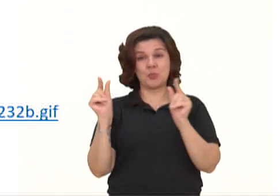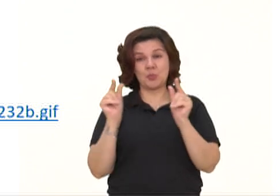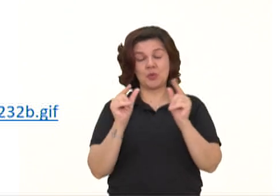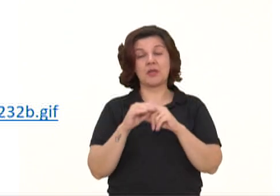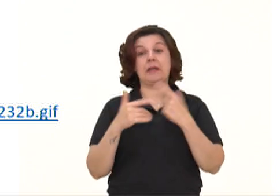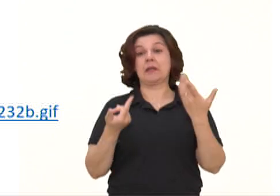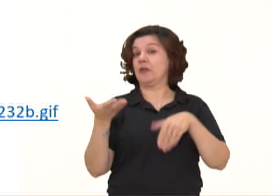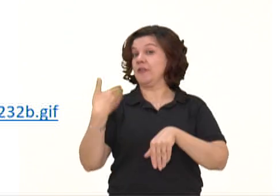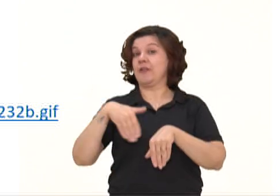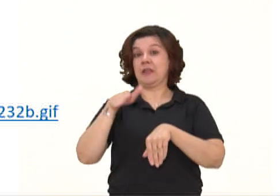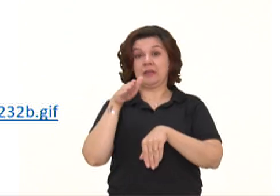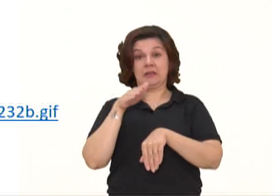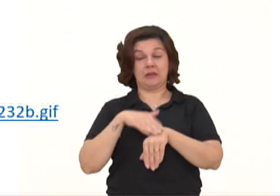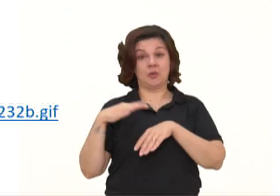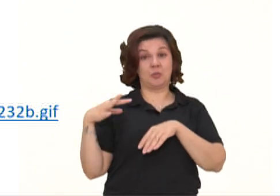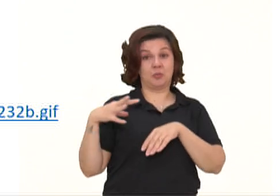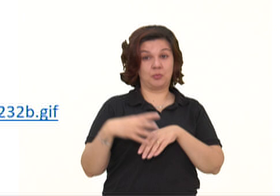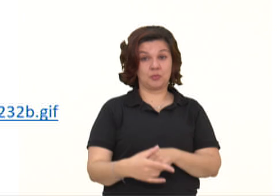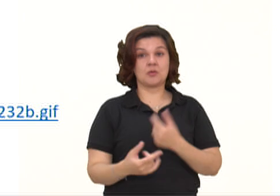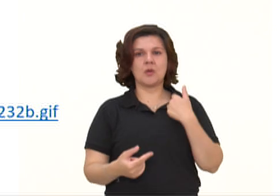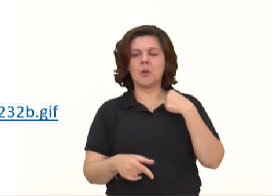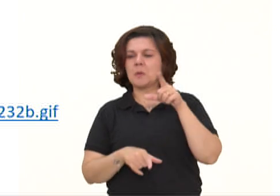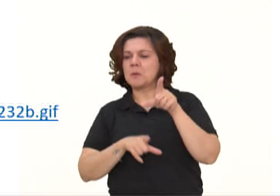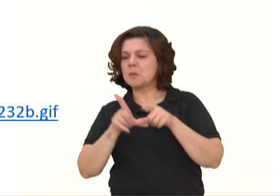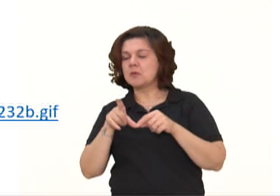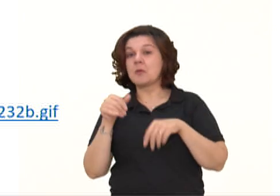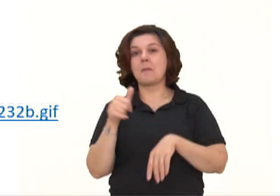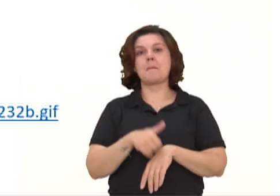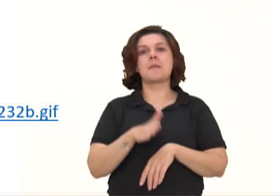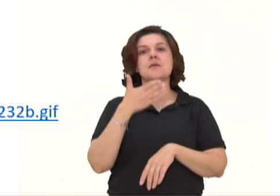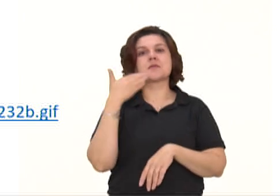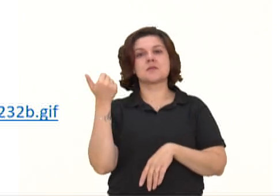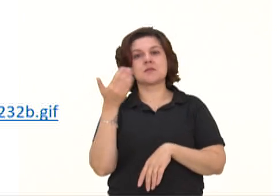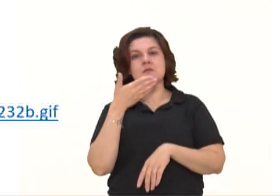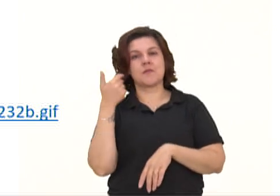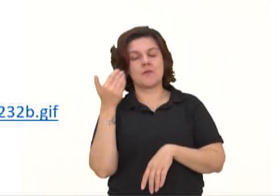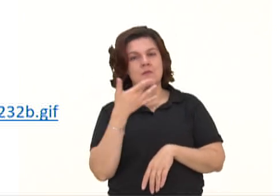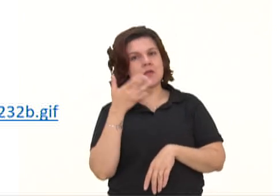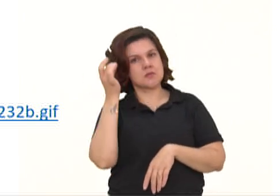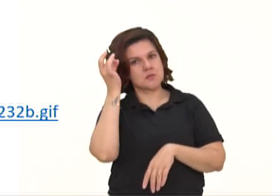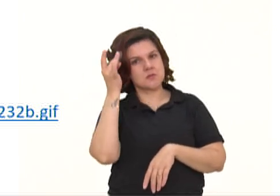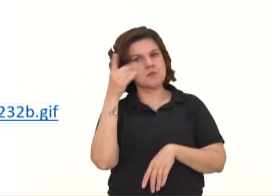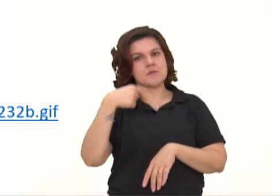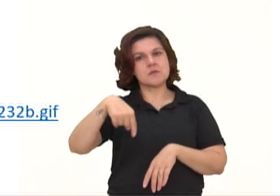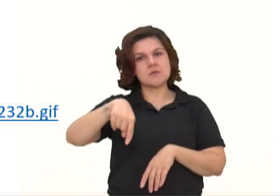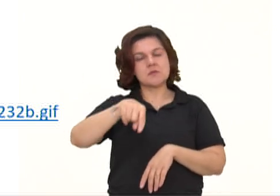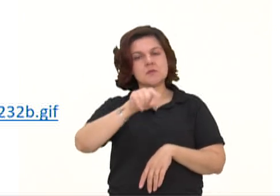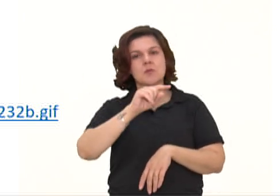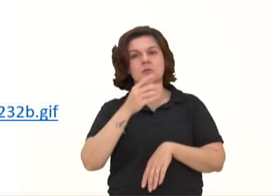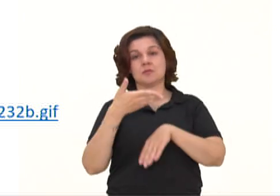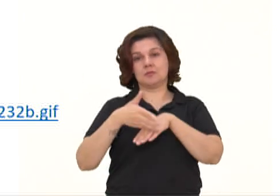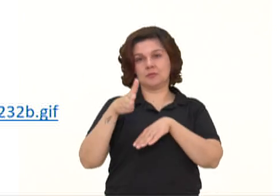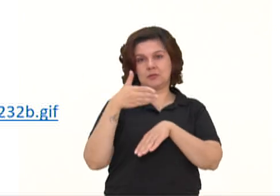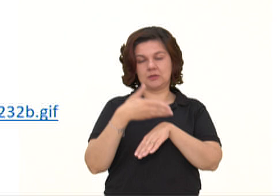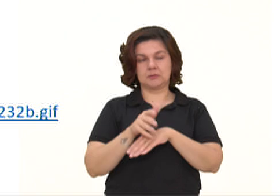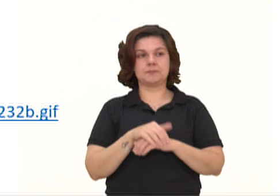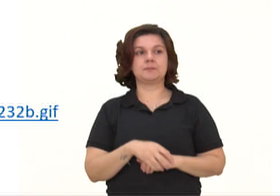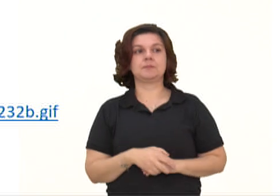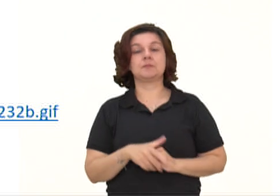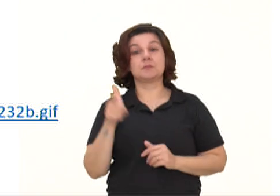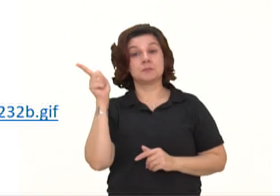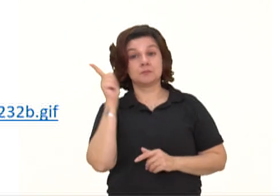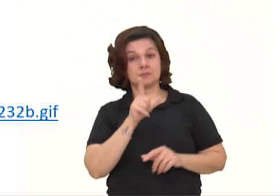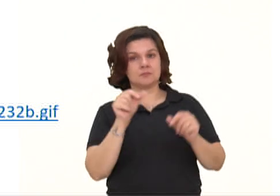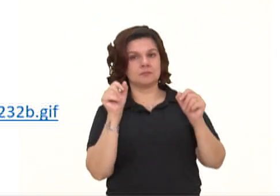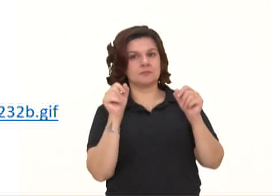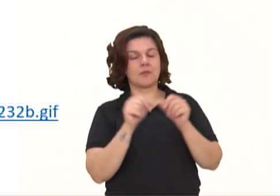eles, então eu selecionei ali alguns que eu julguei ali serem mais fáceis de serem executados. Eu vou estar passando aqui algumas orientações para que você consiga fazer em